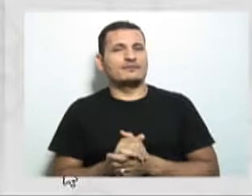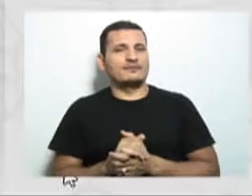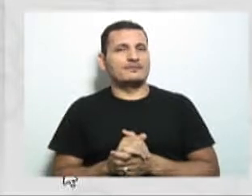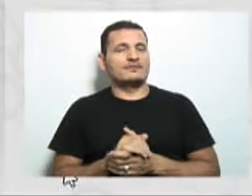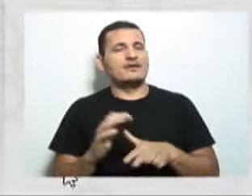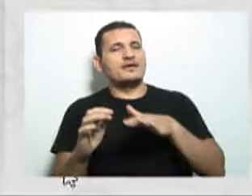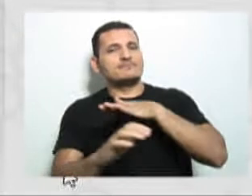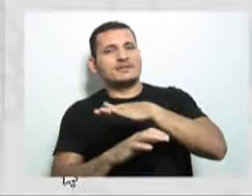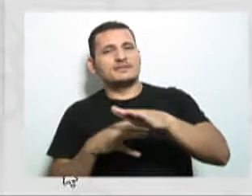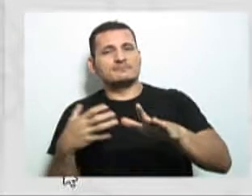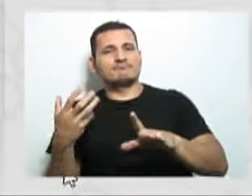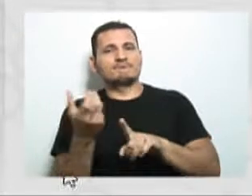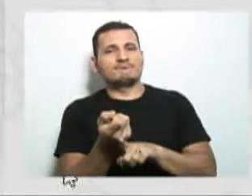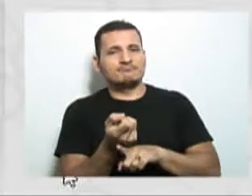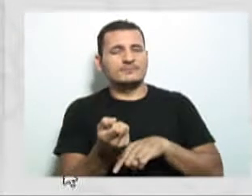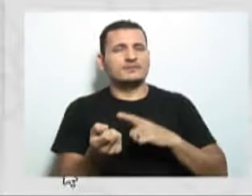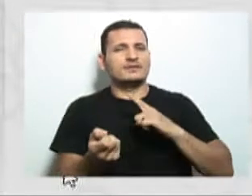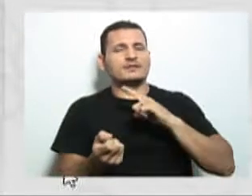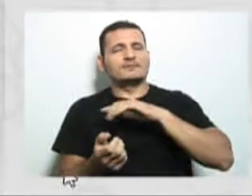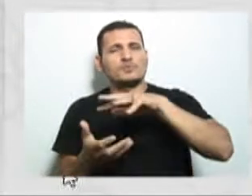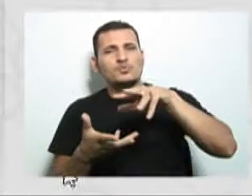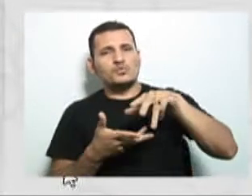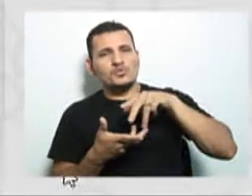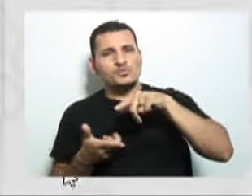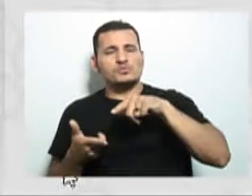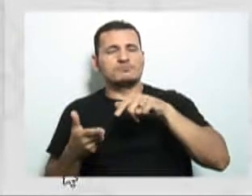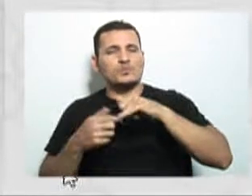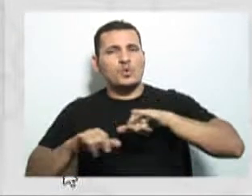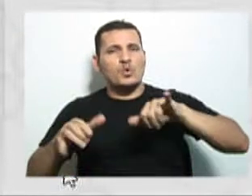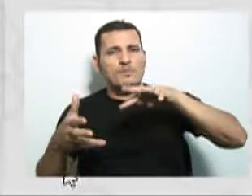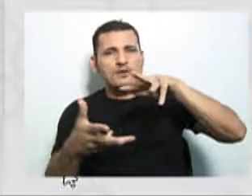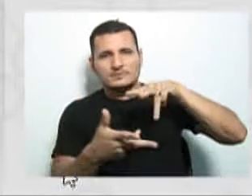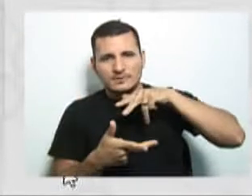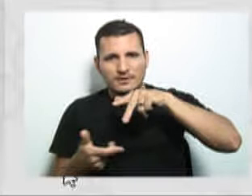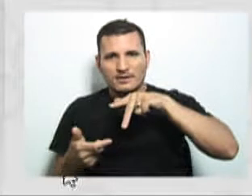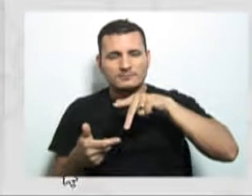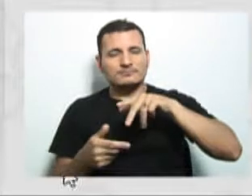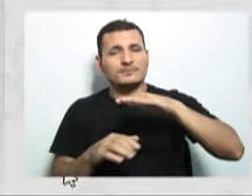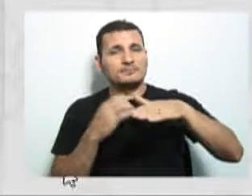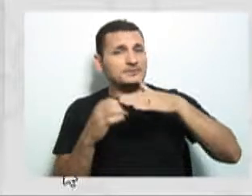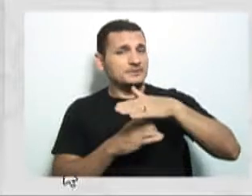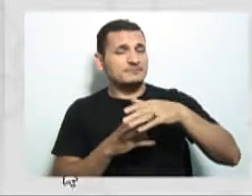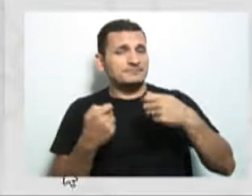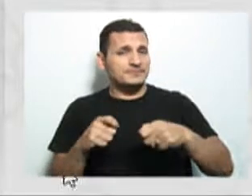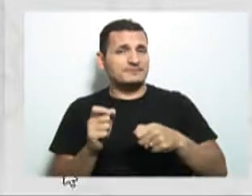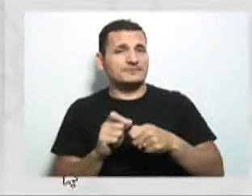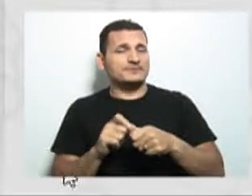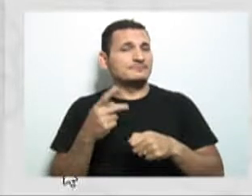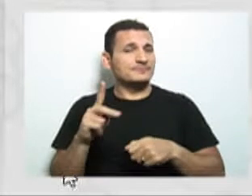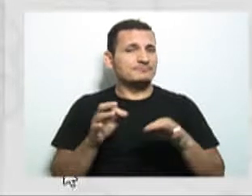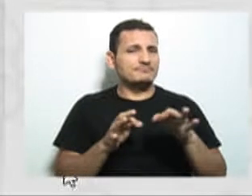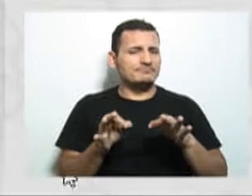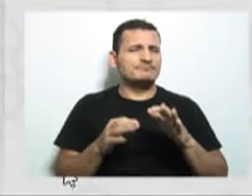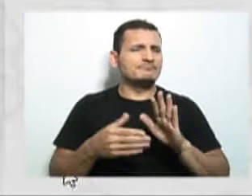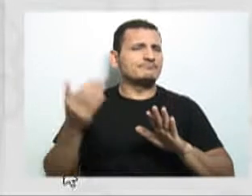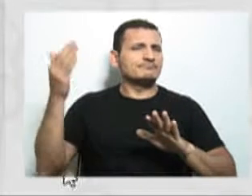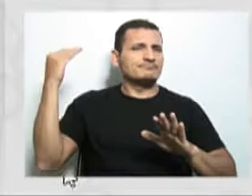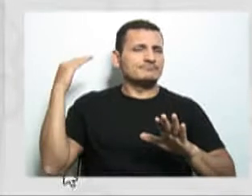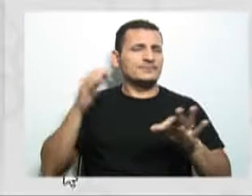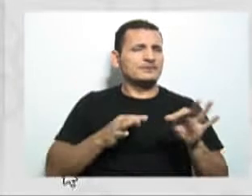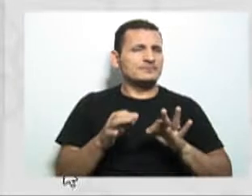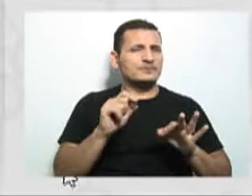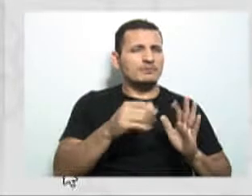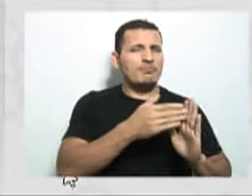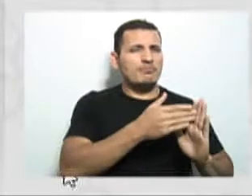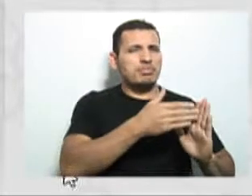cada vez mais efêmero, mutável, globalizado, e a organização precisa fazer um planejamento. Antigamente o planejamento era a longo